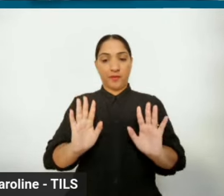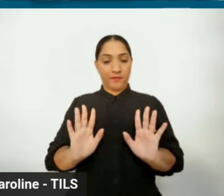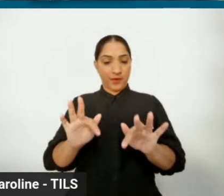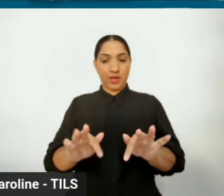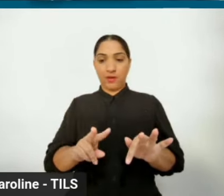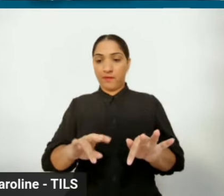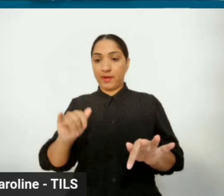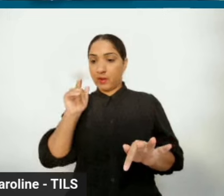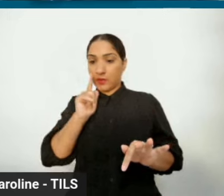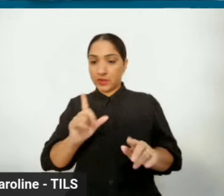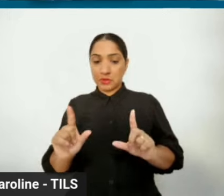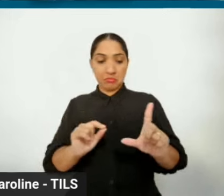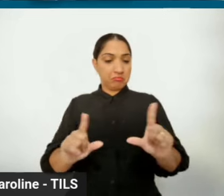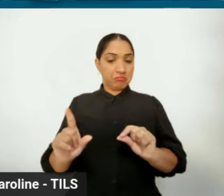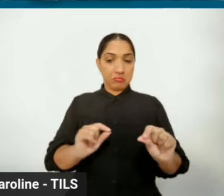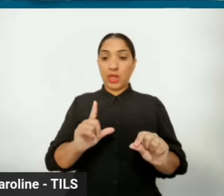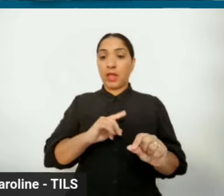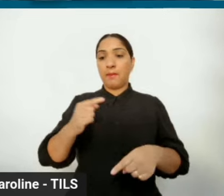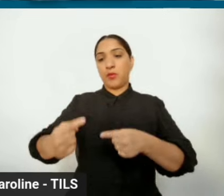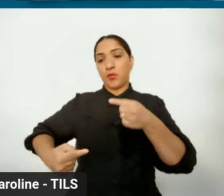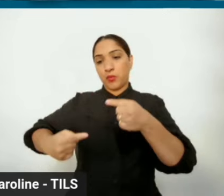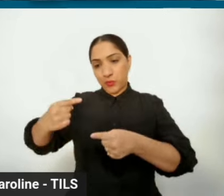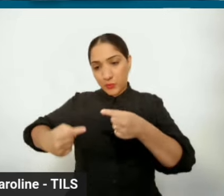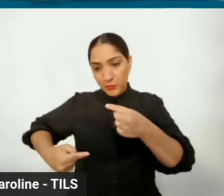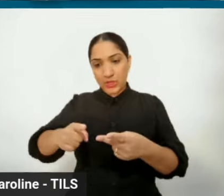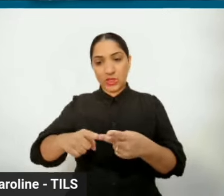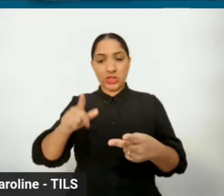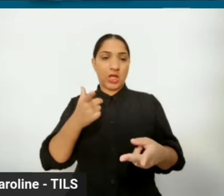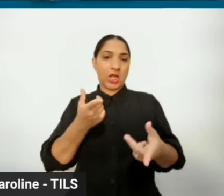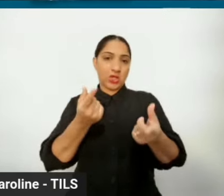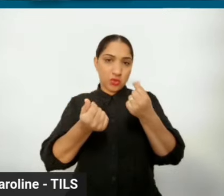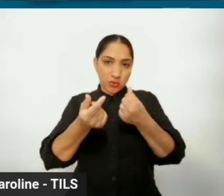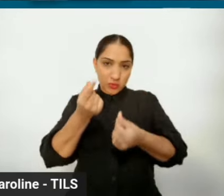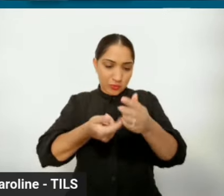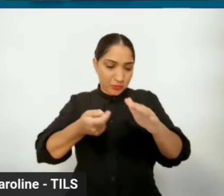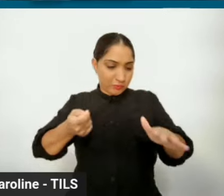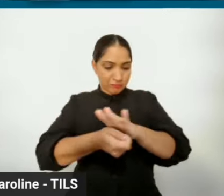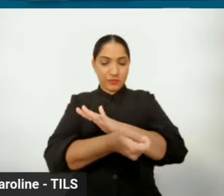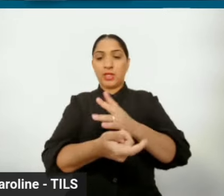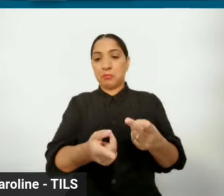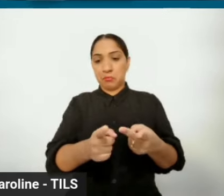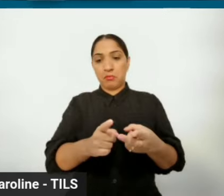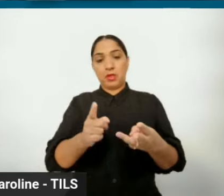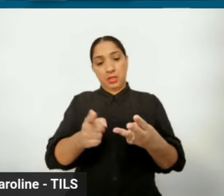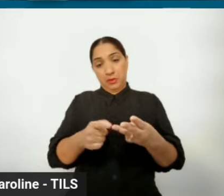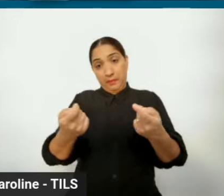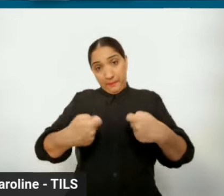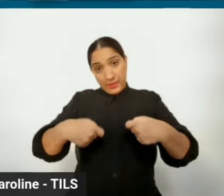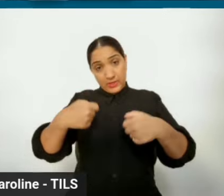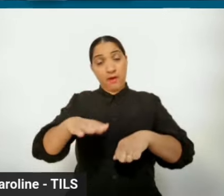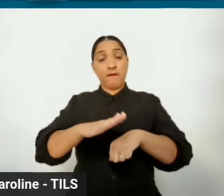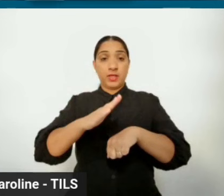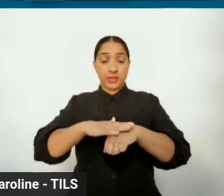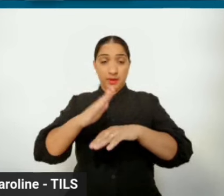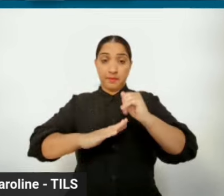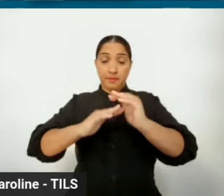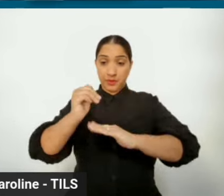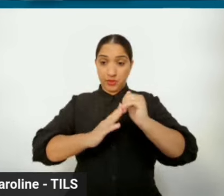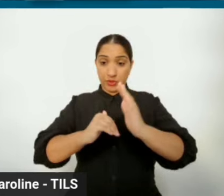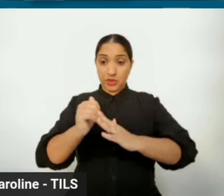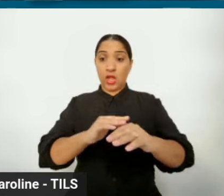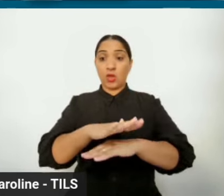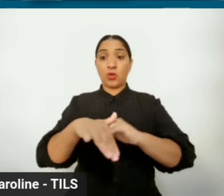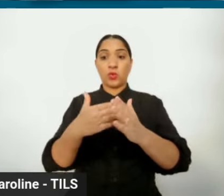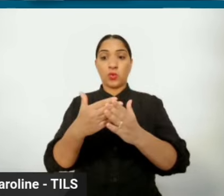políticas públicas, definem o orçamento e enfim, e tem que executar, né, todas essas